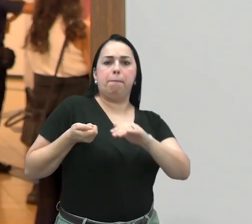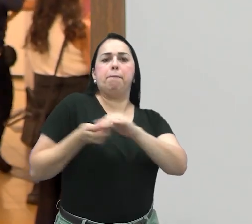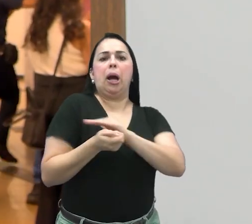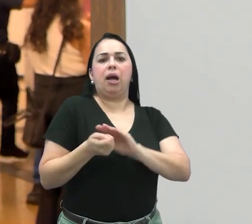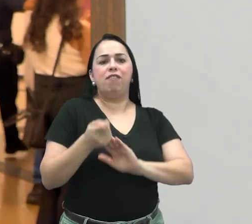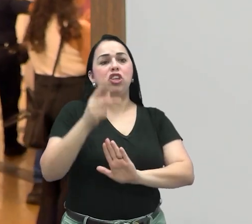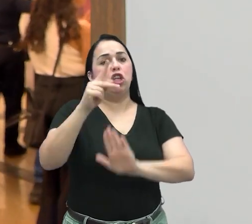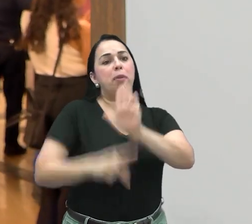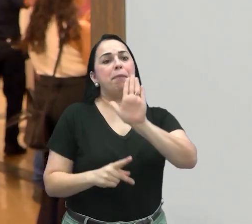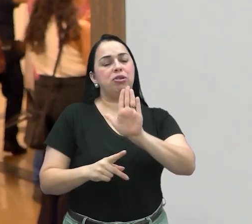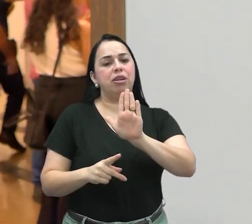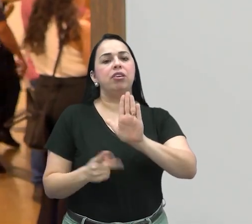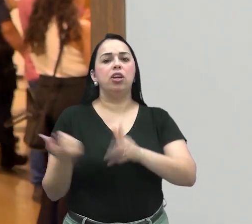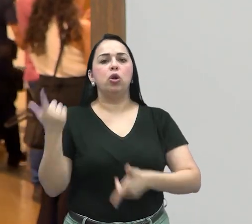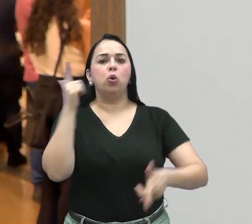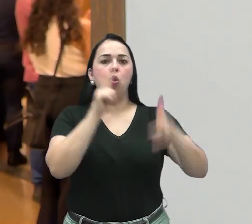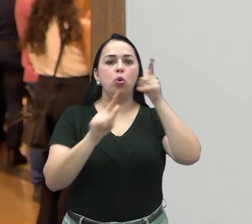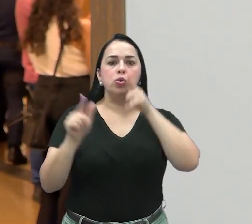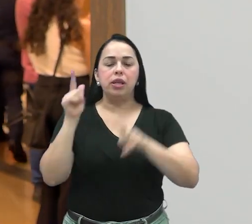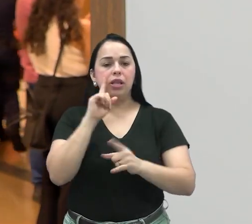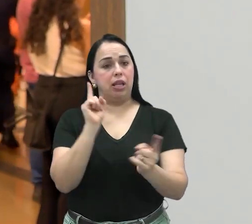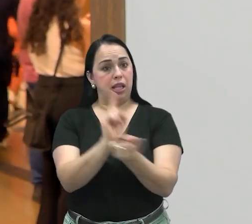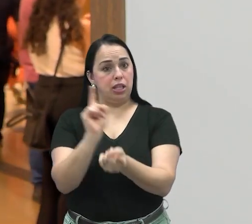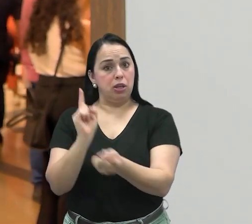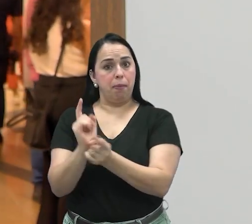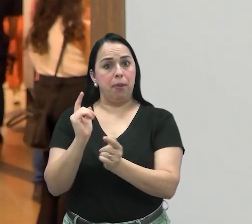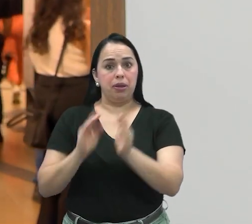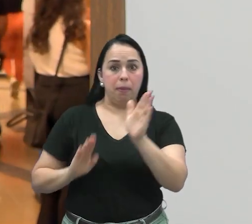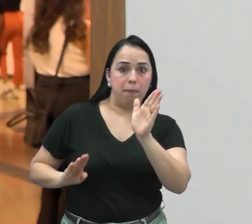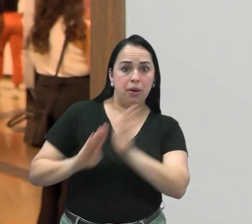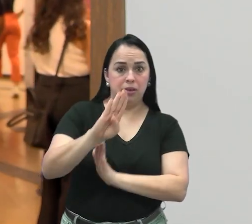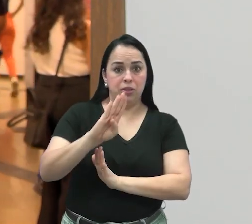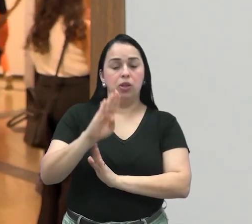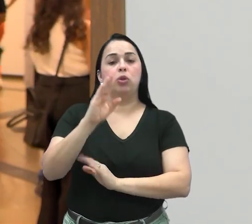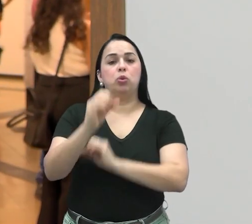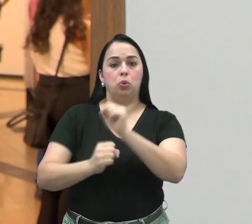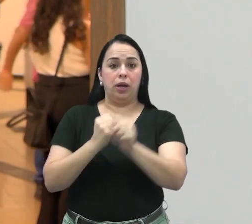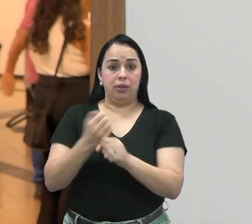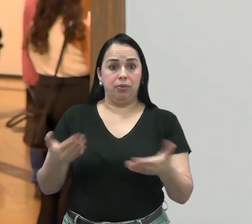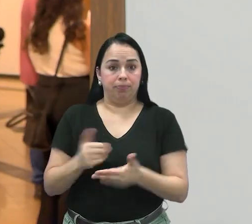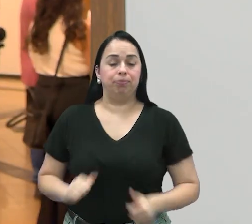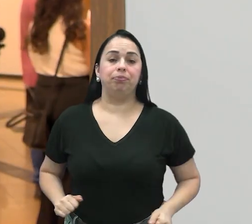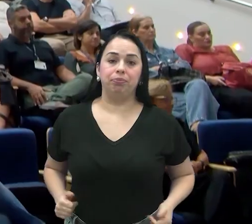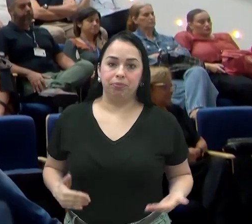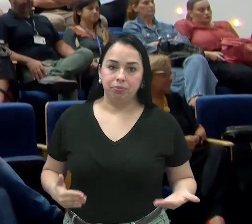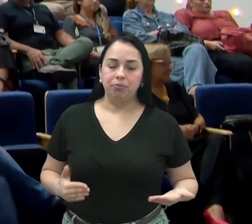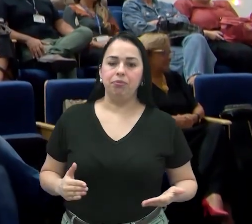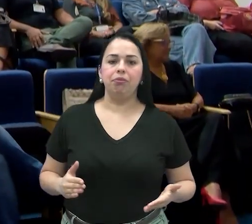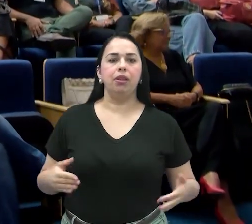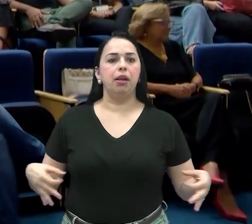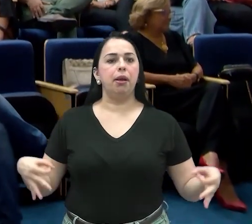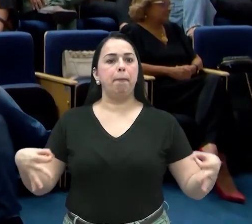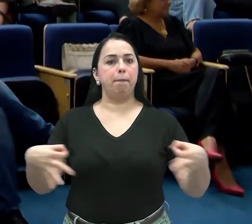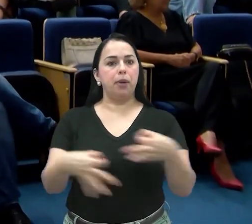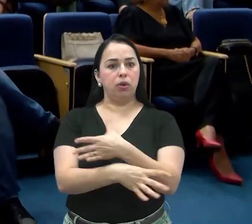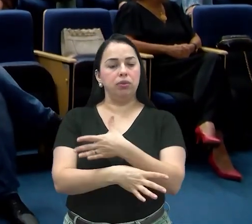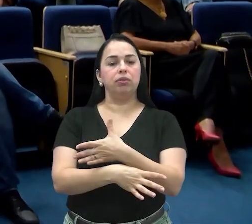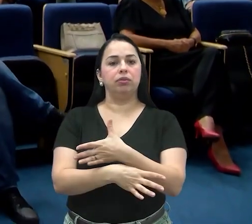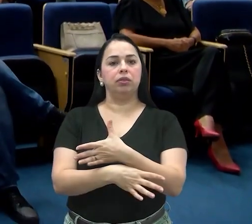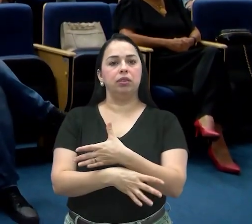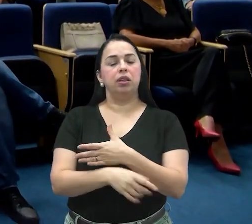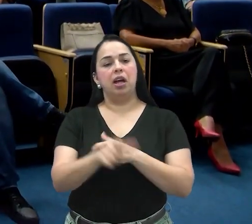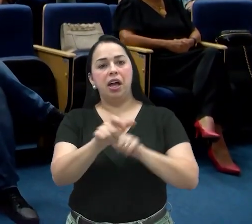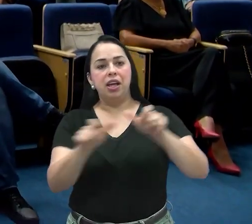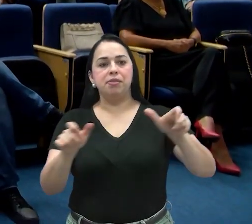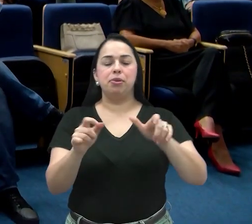capacitação e captação para que a gente viabilize e o número seja muito maior no ano de 2025. Após a apresentação do